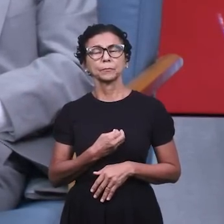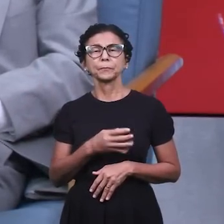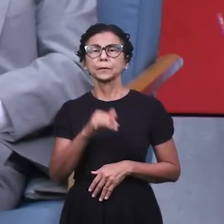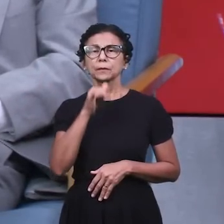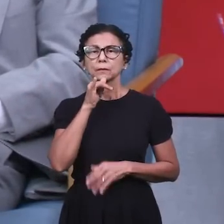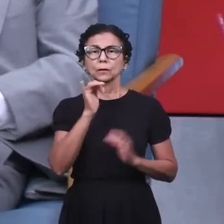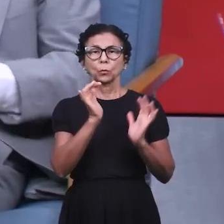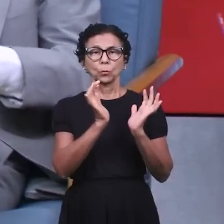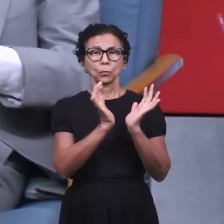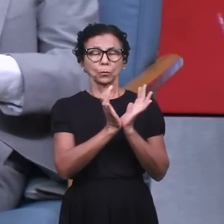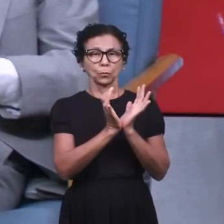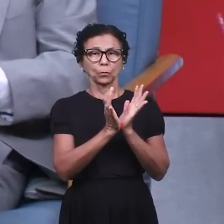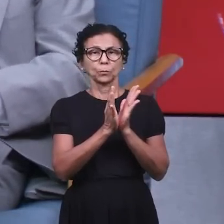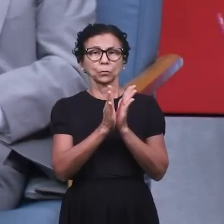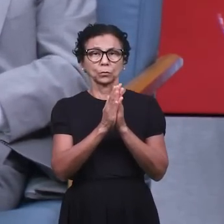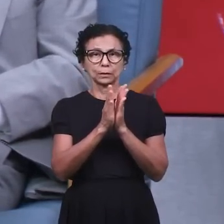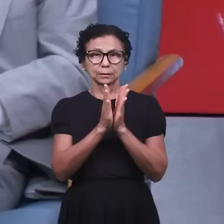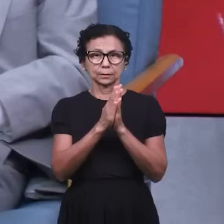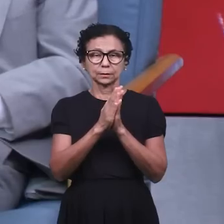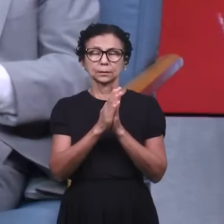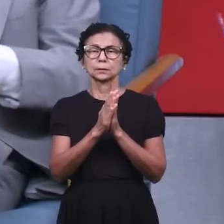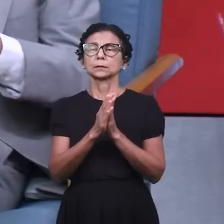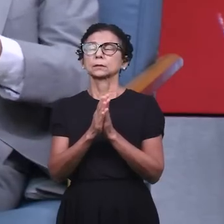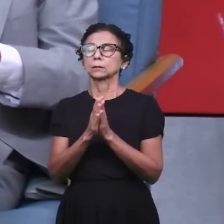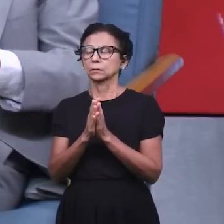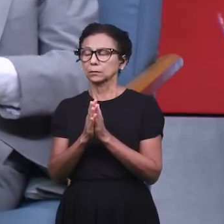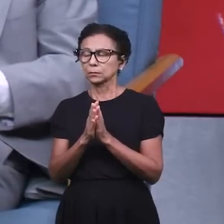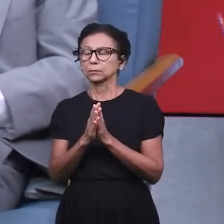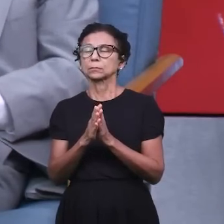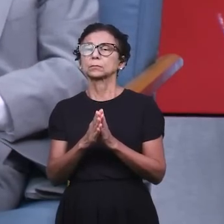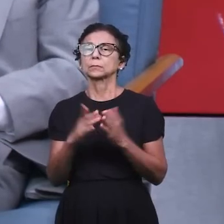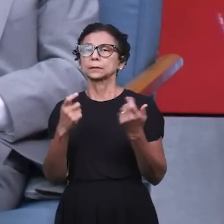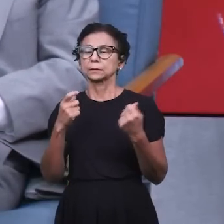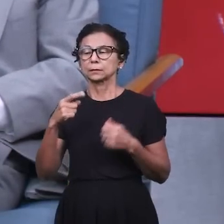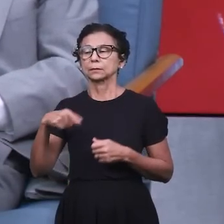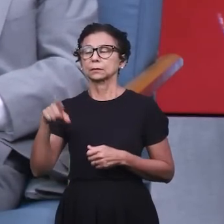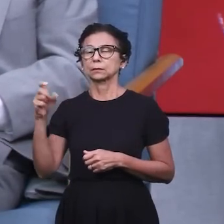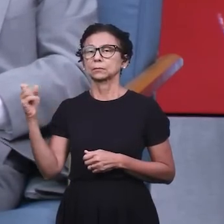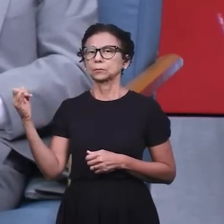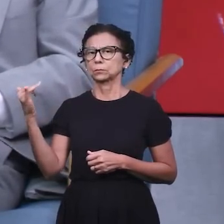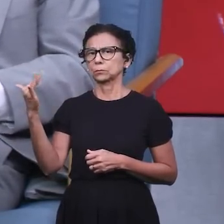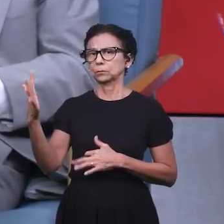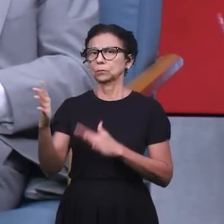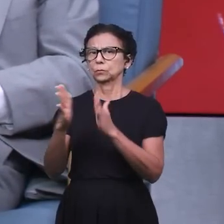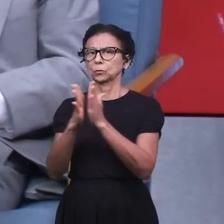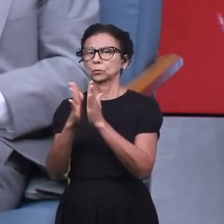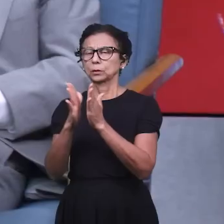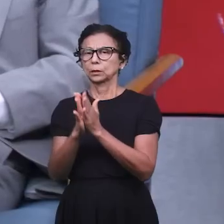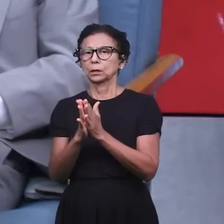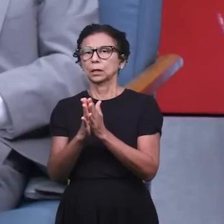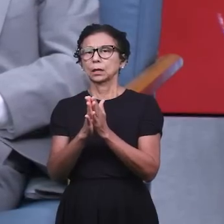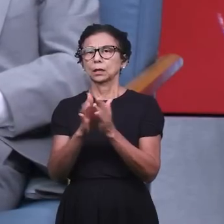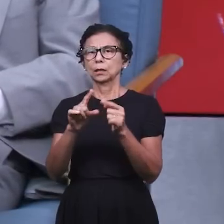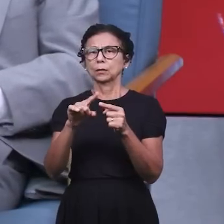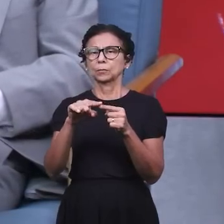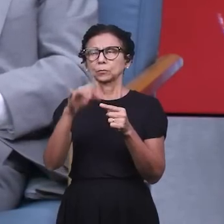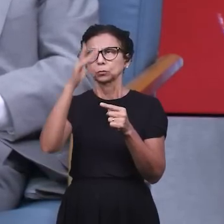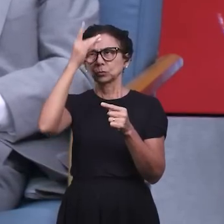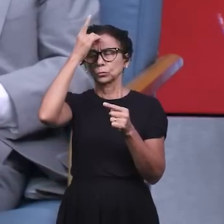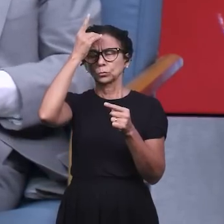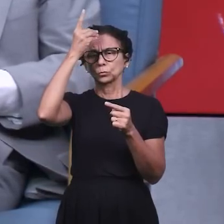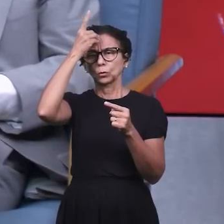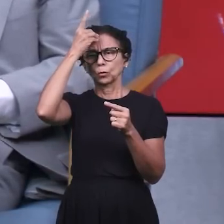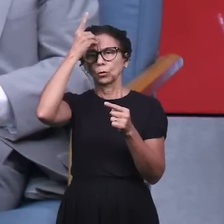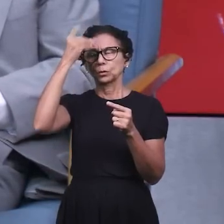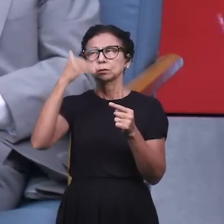de intercessão tem que ter lá o momento de ir pela madrugada para interceder pelo